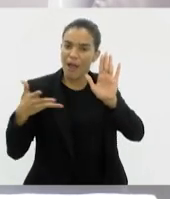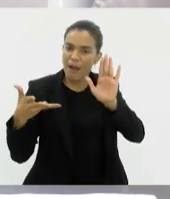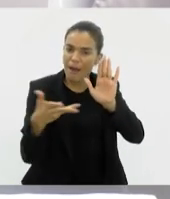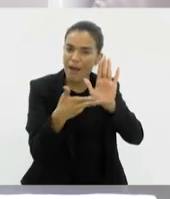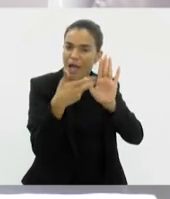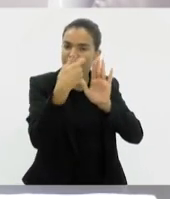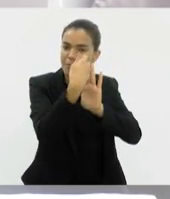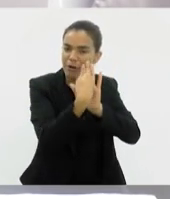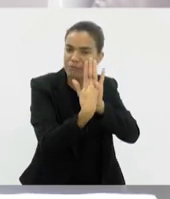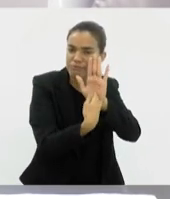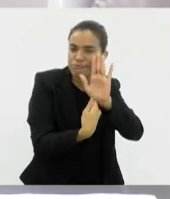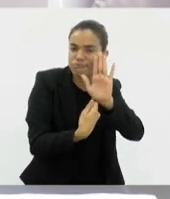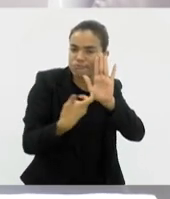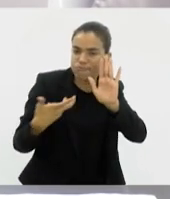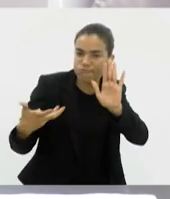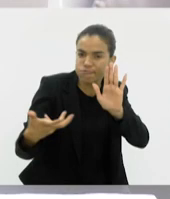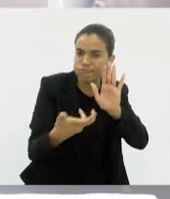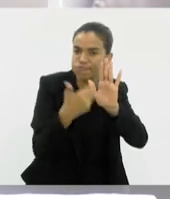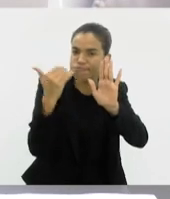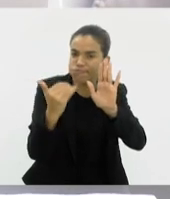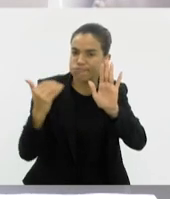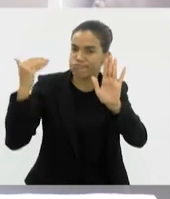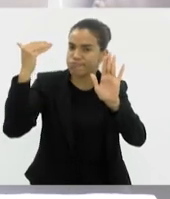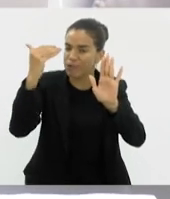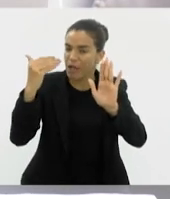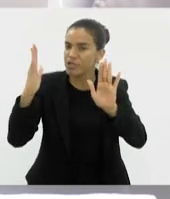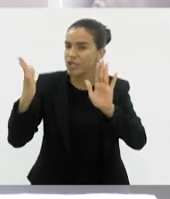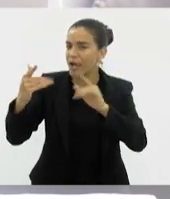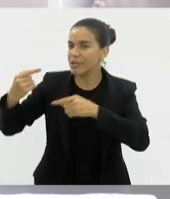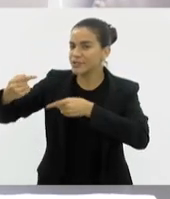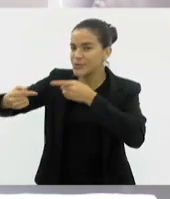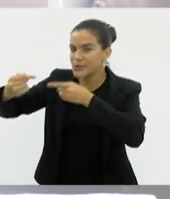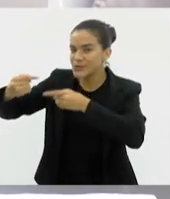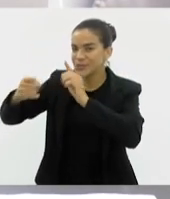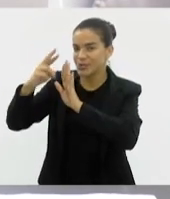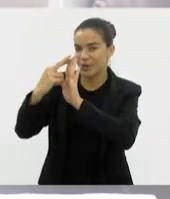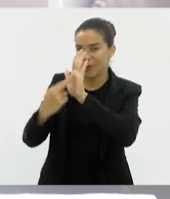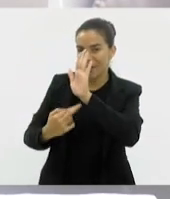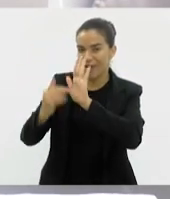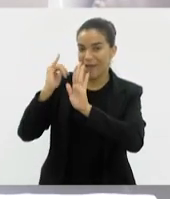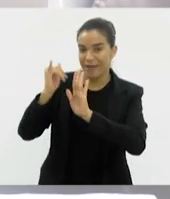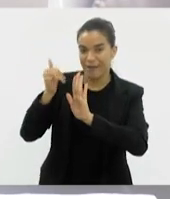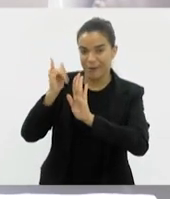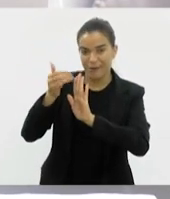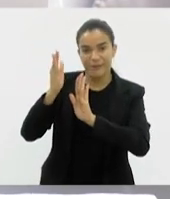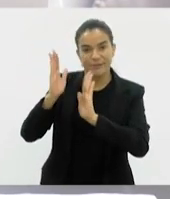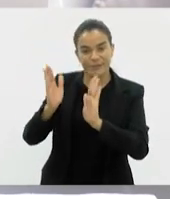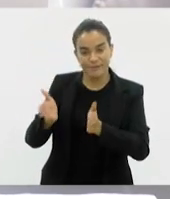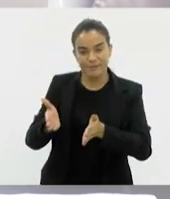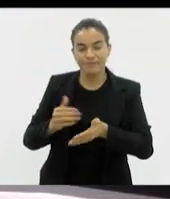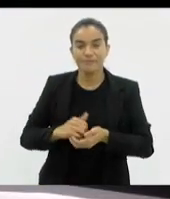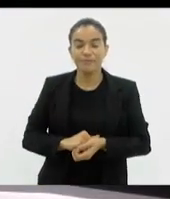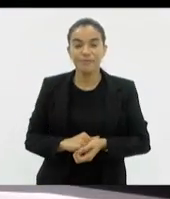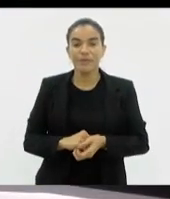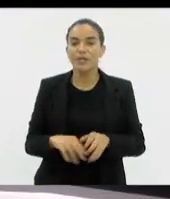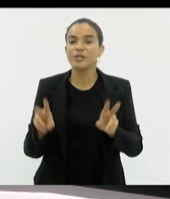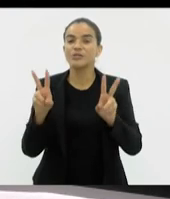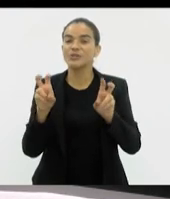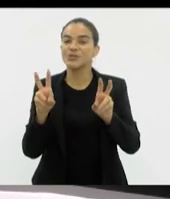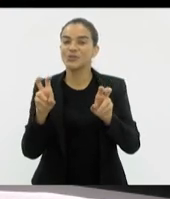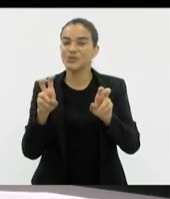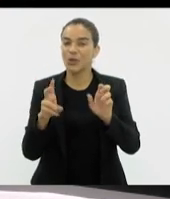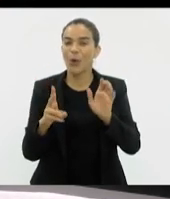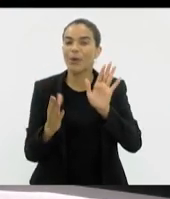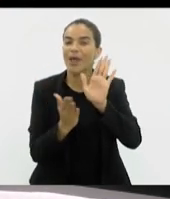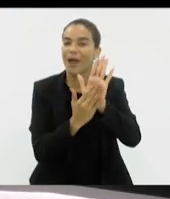redação do projeto, foram discutidas com a relatora, quem eu agradeço pelo parecer. E sobre a propositura